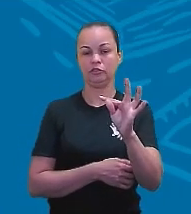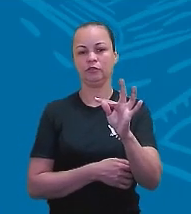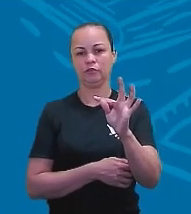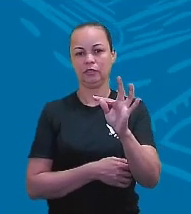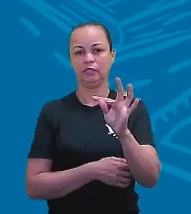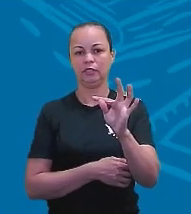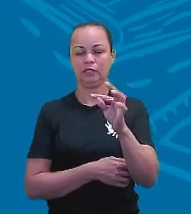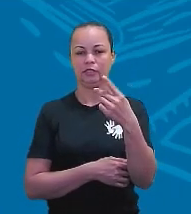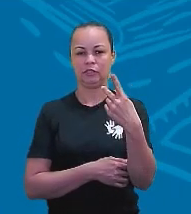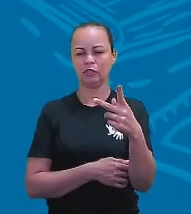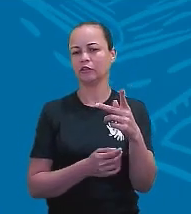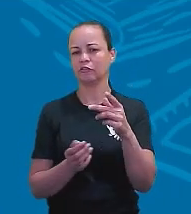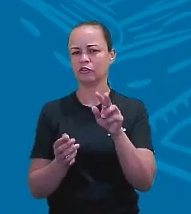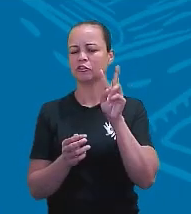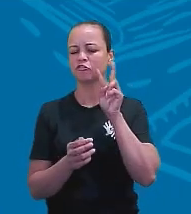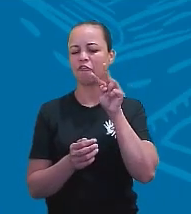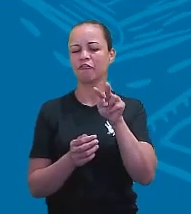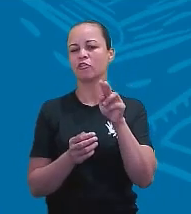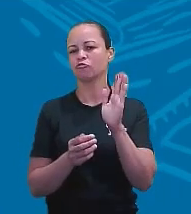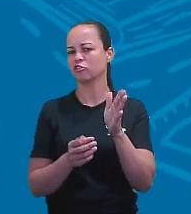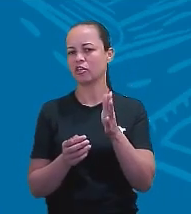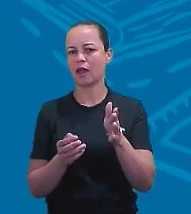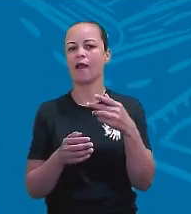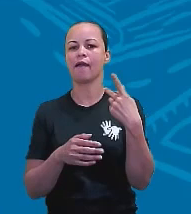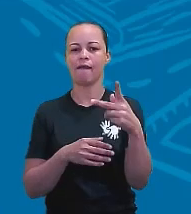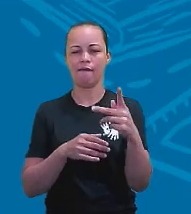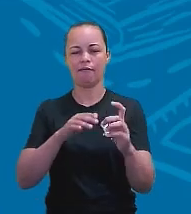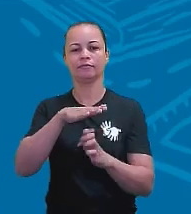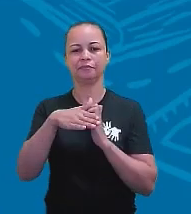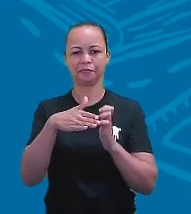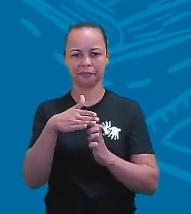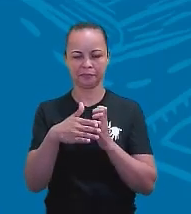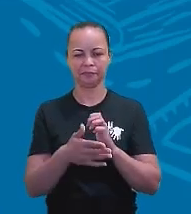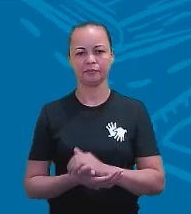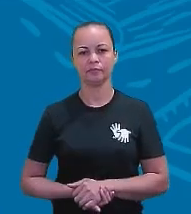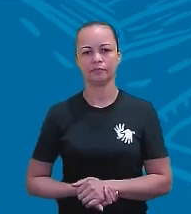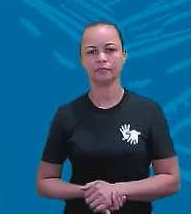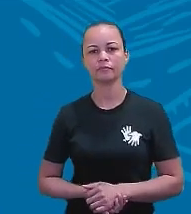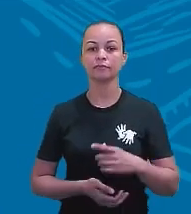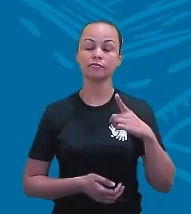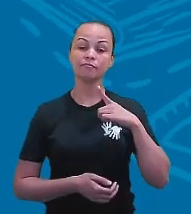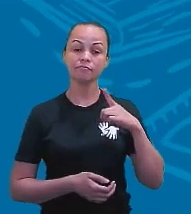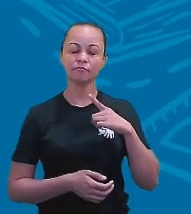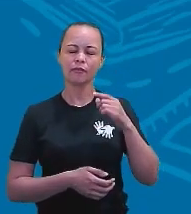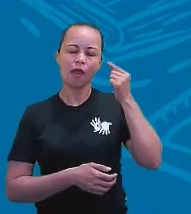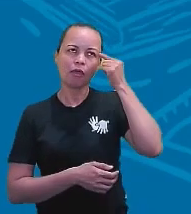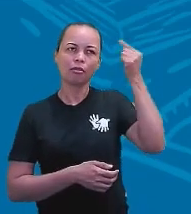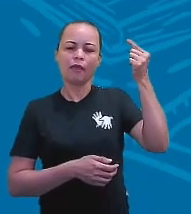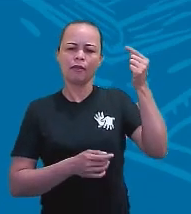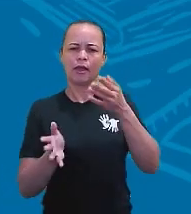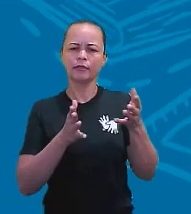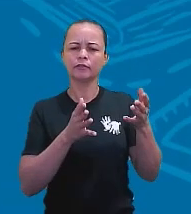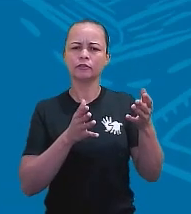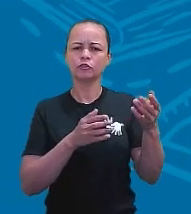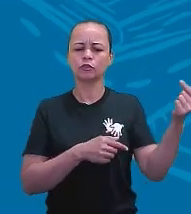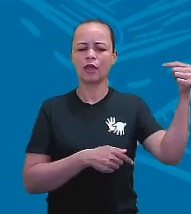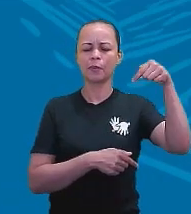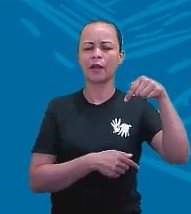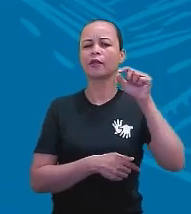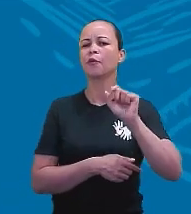Great Western, certo? Bom, tiveram uma ideia, trouxeram para onde? Para o